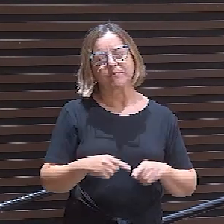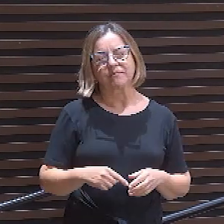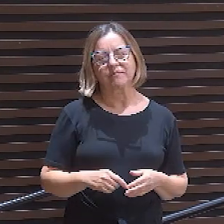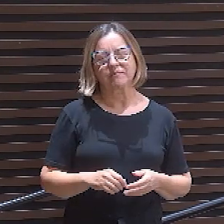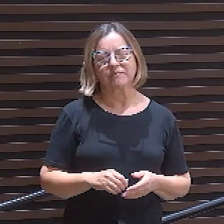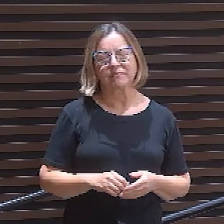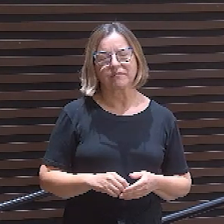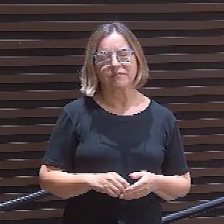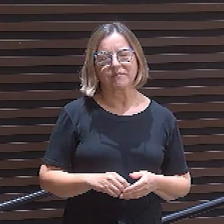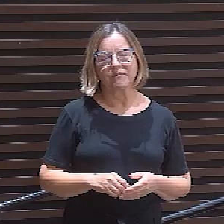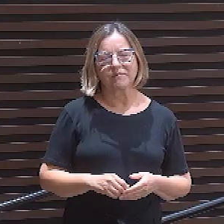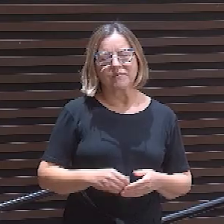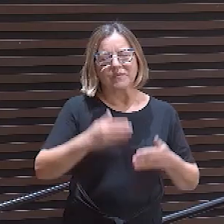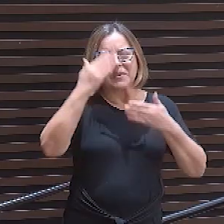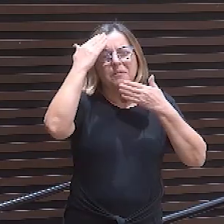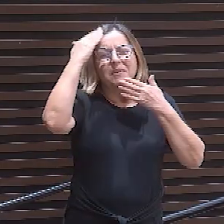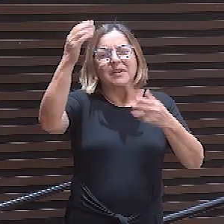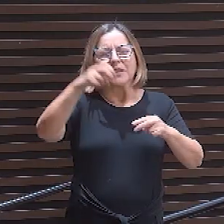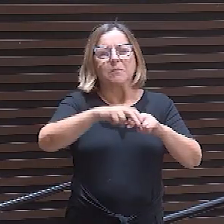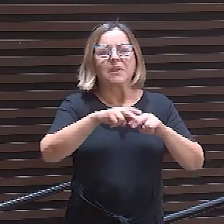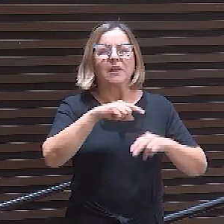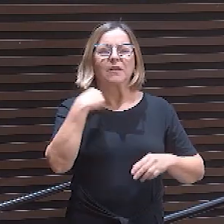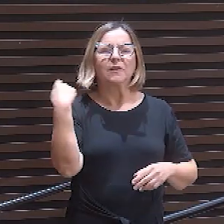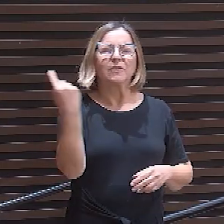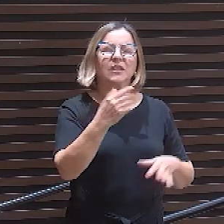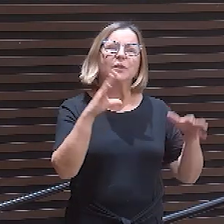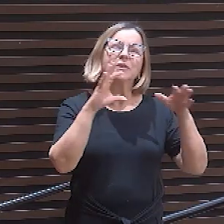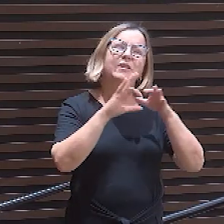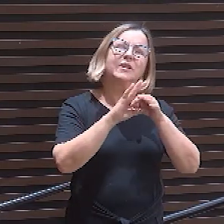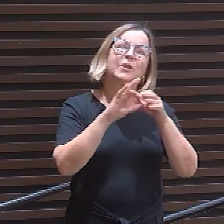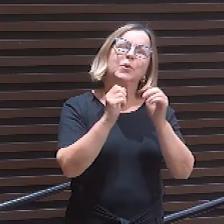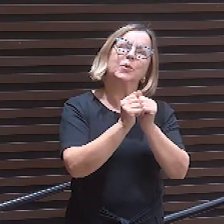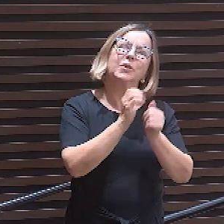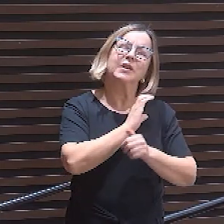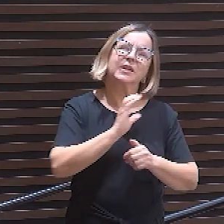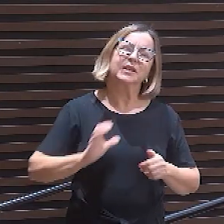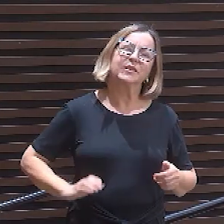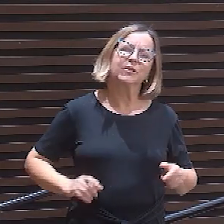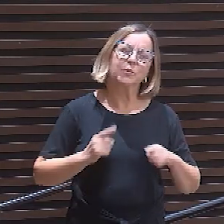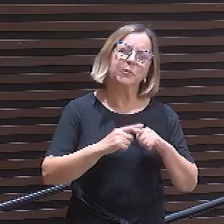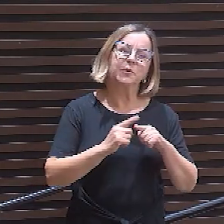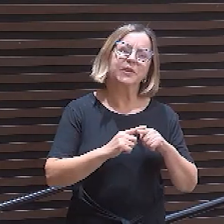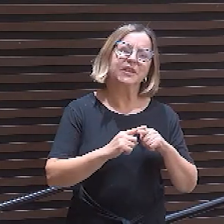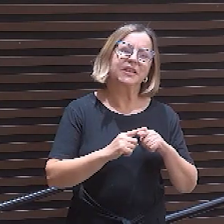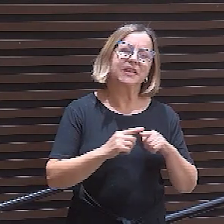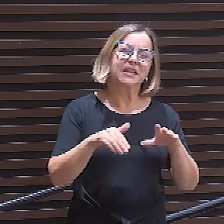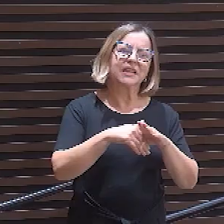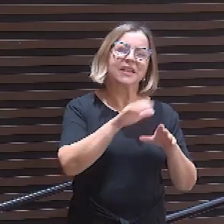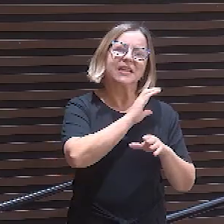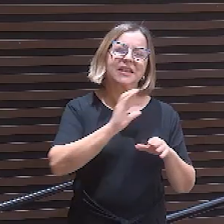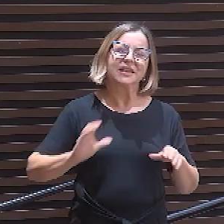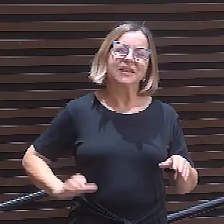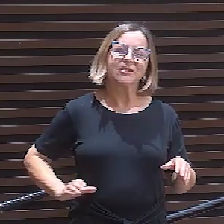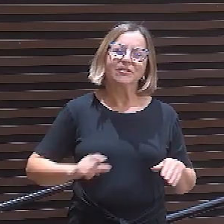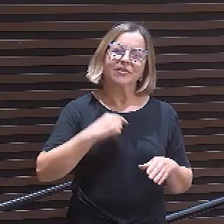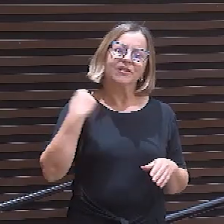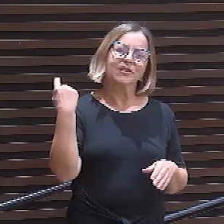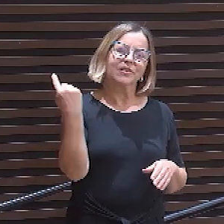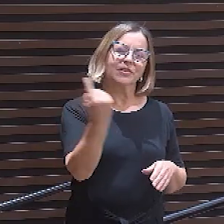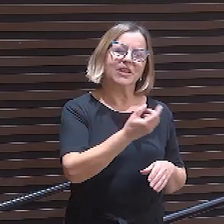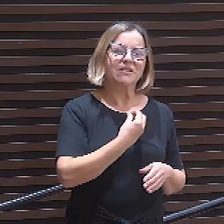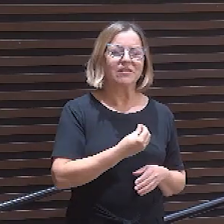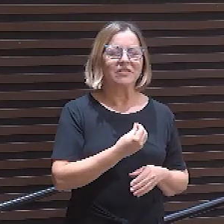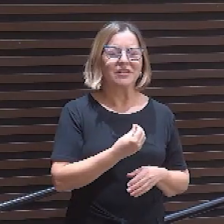Graças por nossa união com Cristo, porque nele nós vivemos